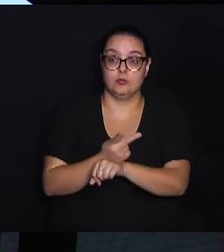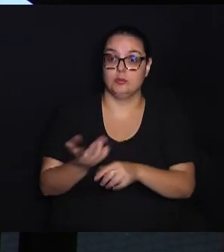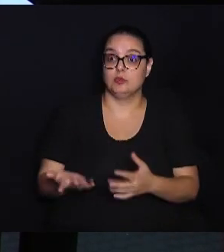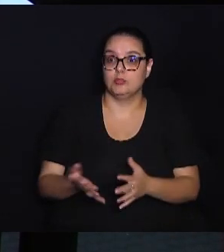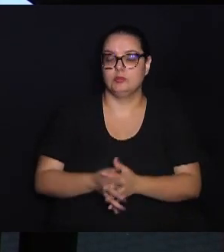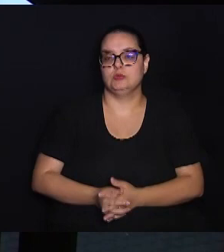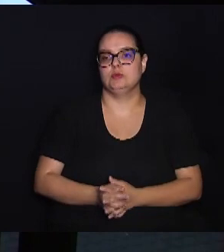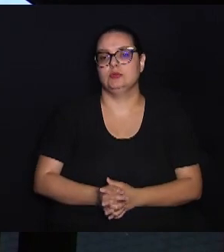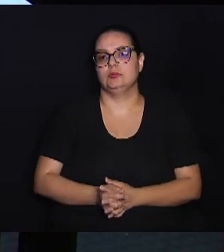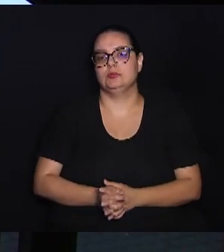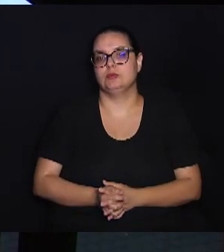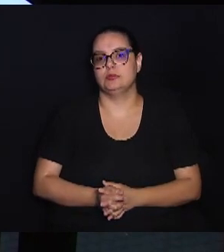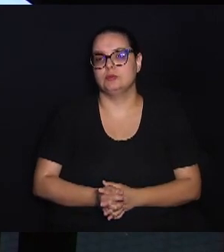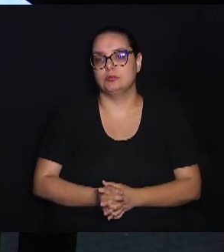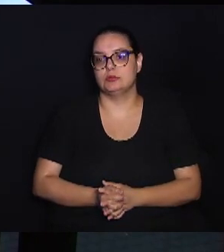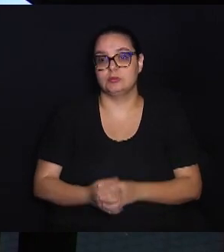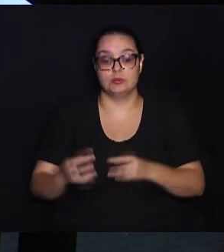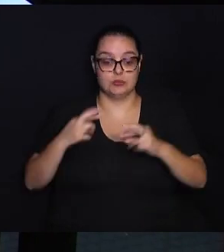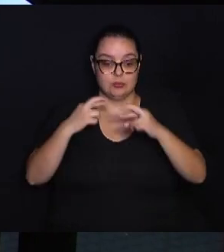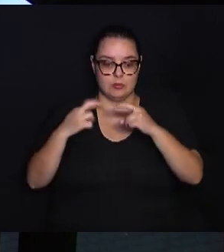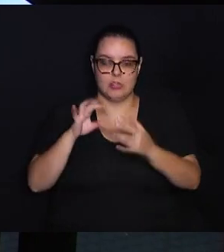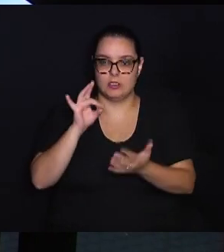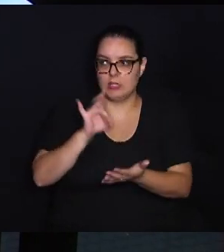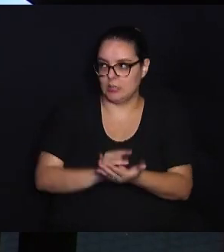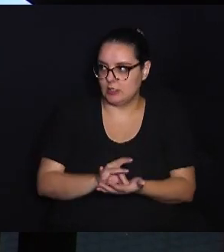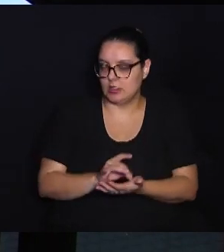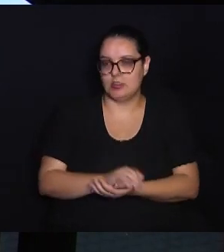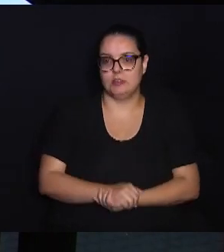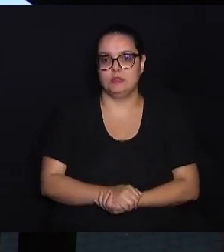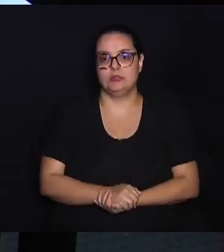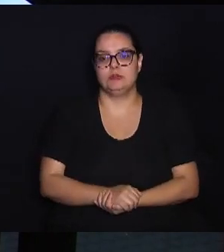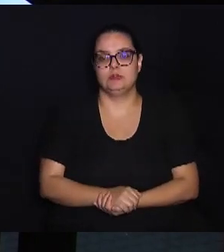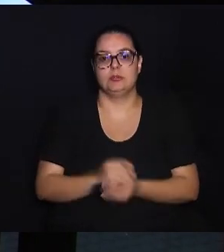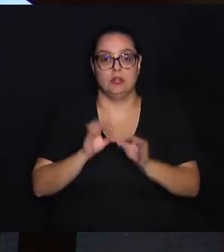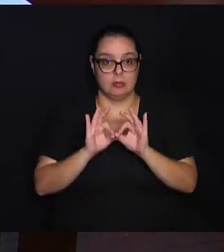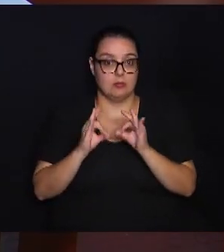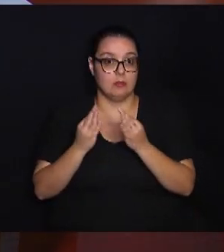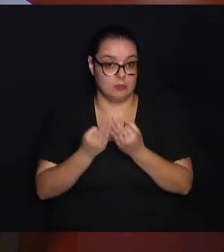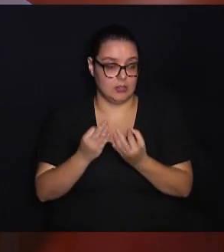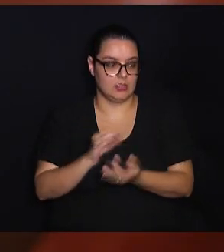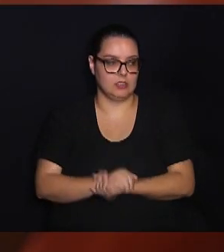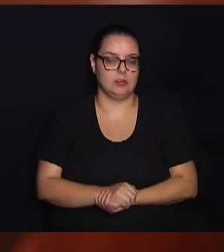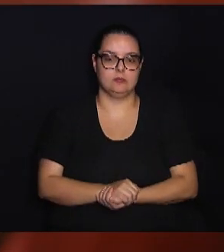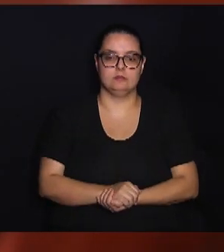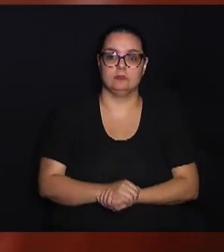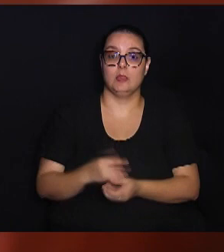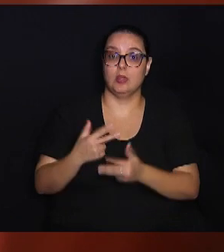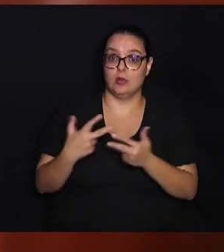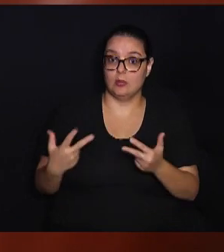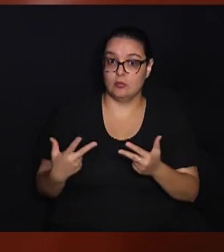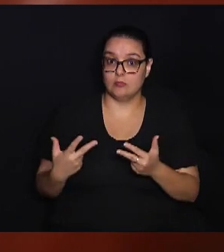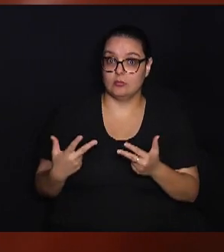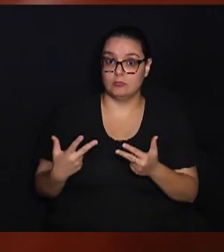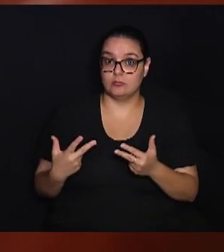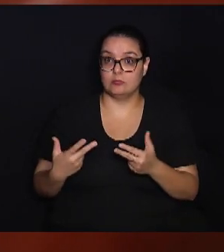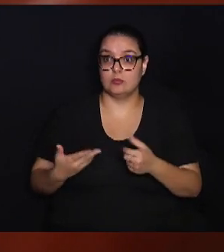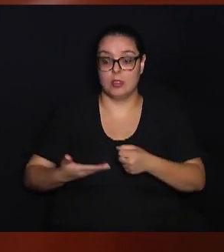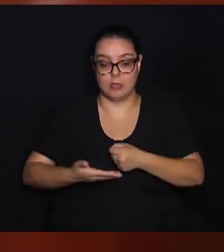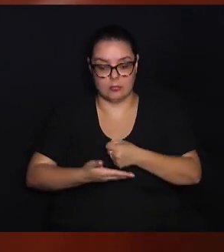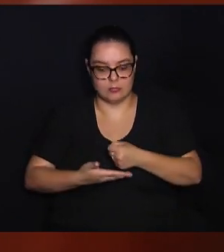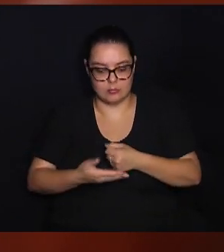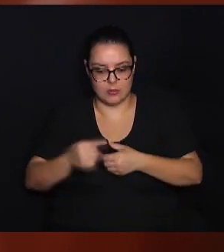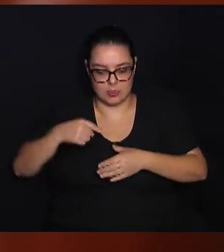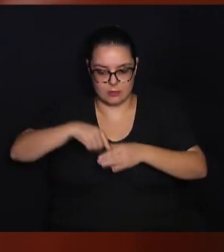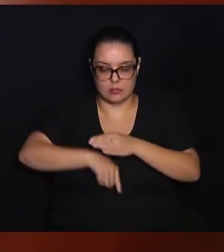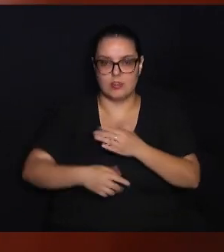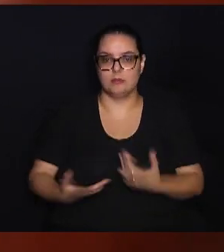busca de uma análise da realidade da família seja algo que esteja intrínseco